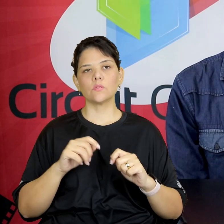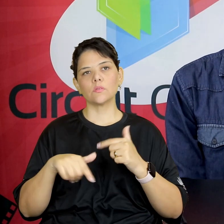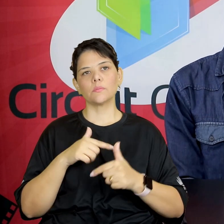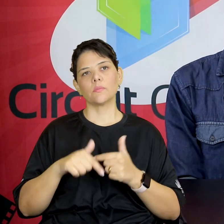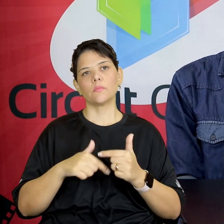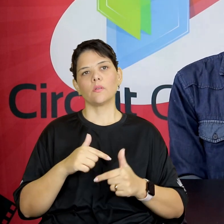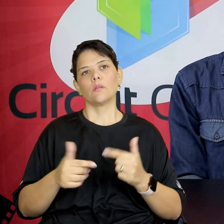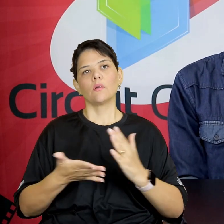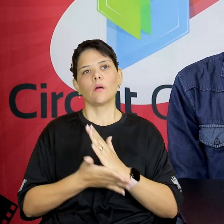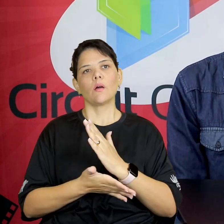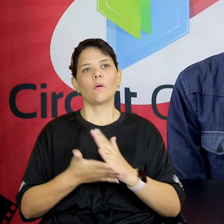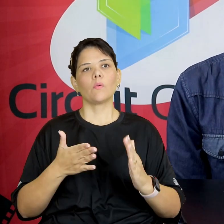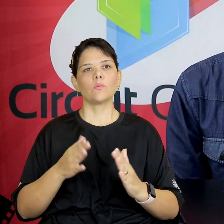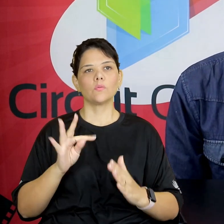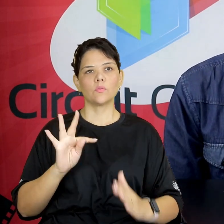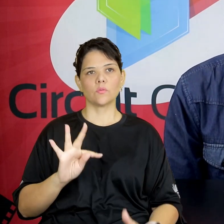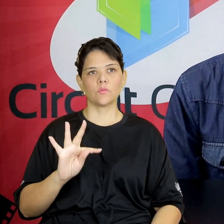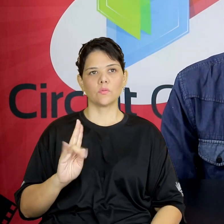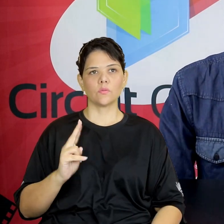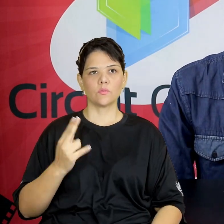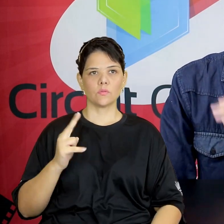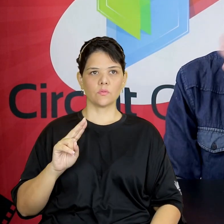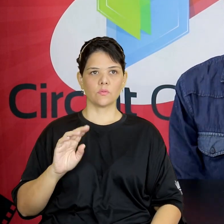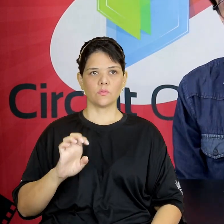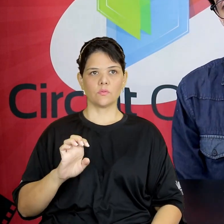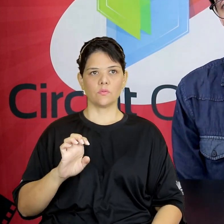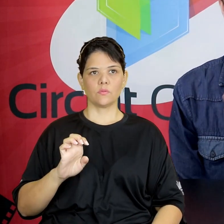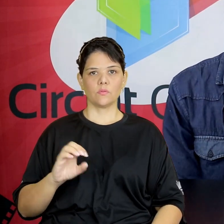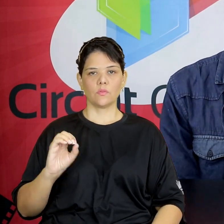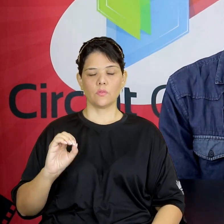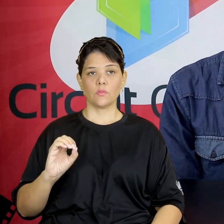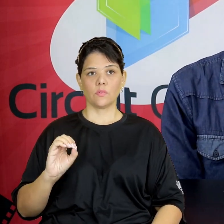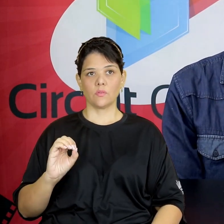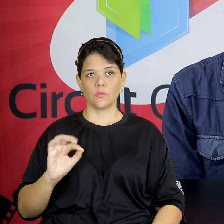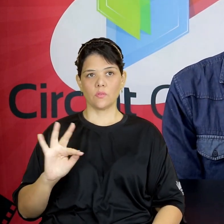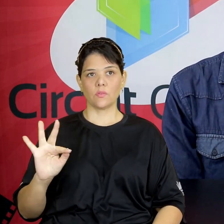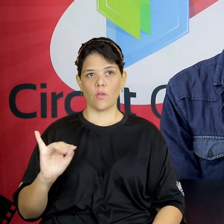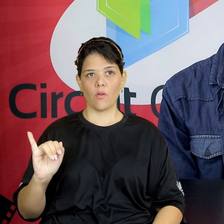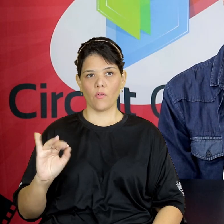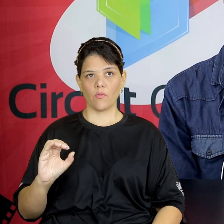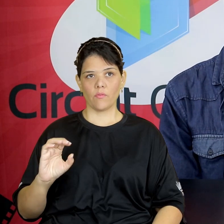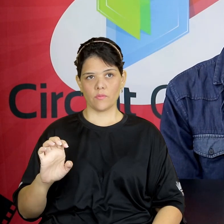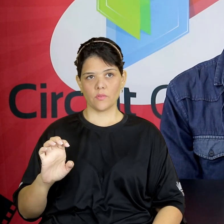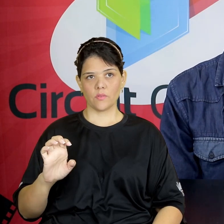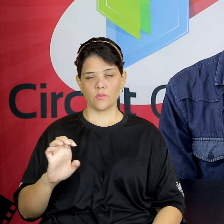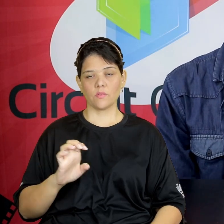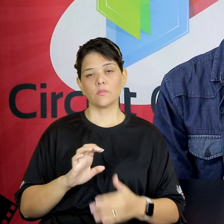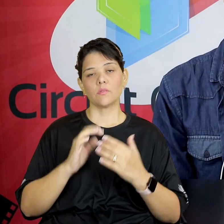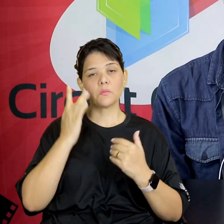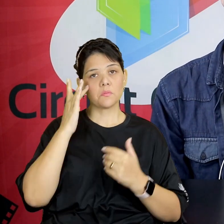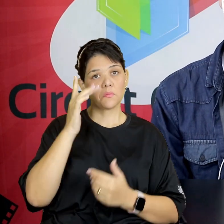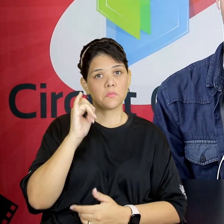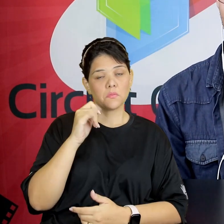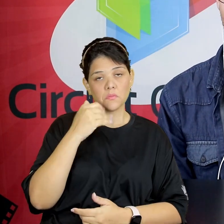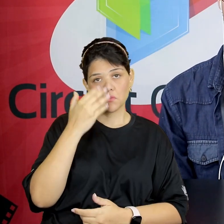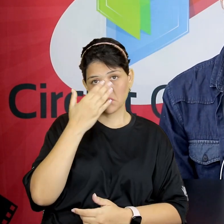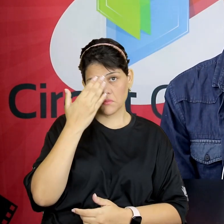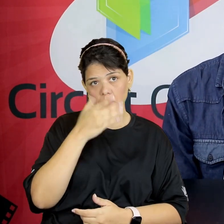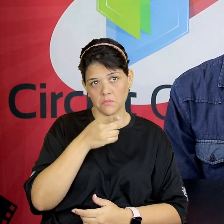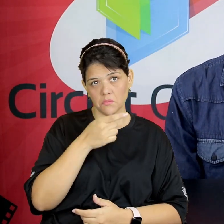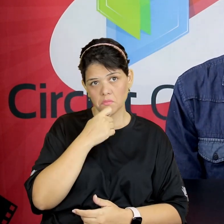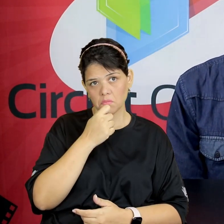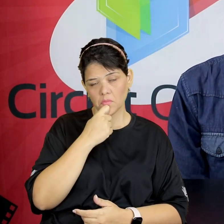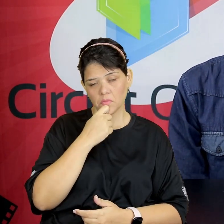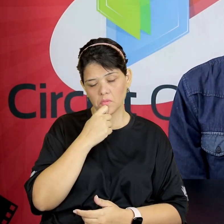geniais, tipo The Office, que são atores, não é nada real. Não sei se todo mundo viu The Office, se alguém não viu, veja, é muito